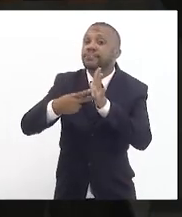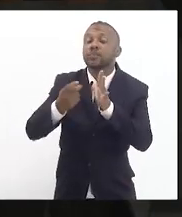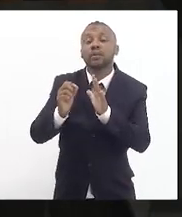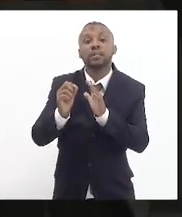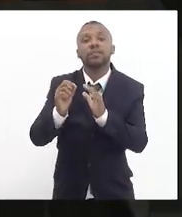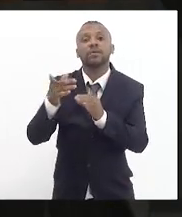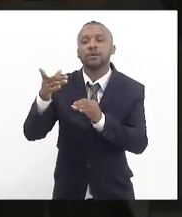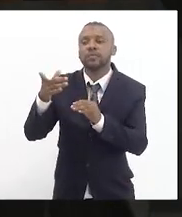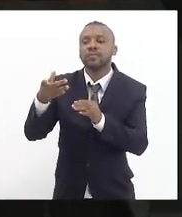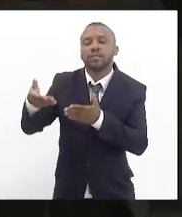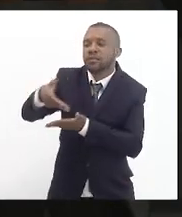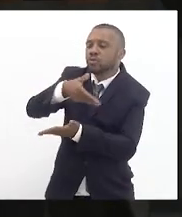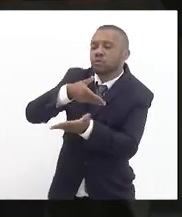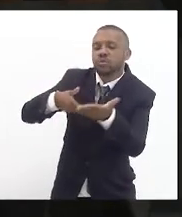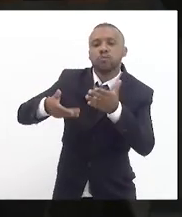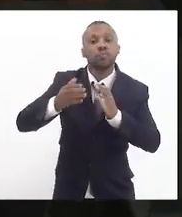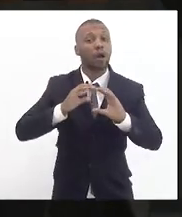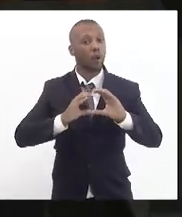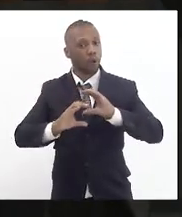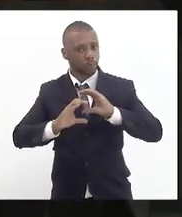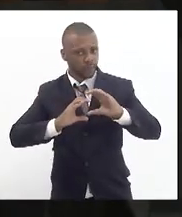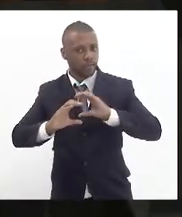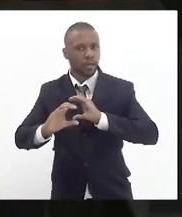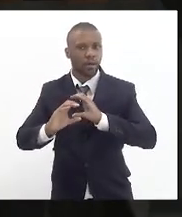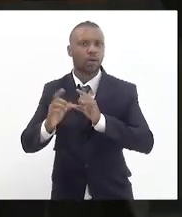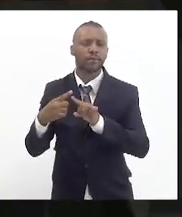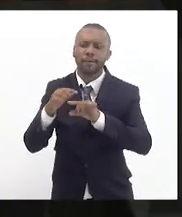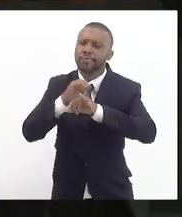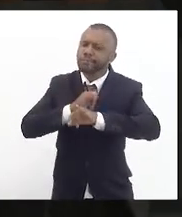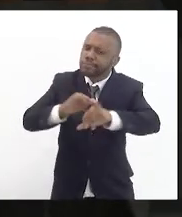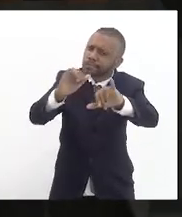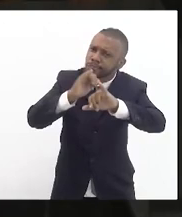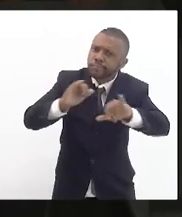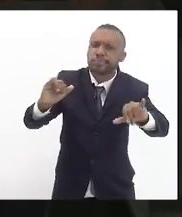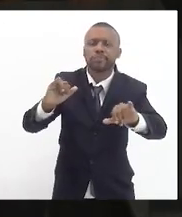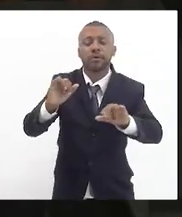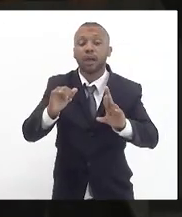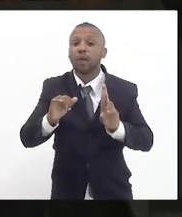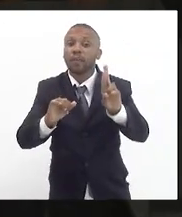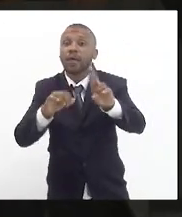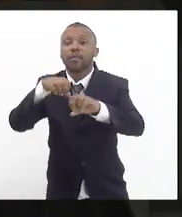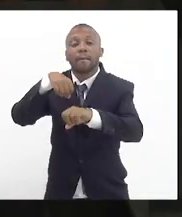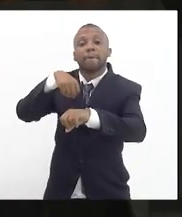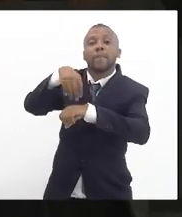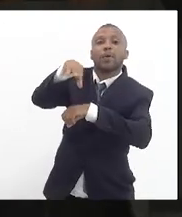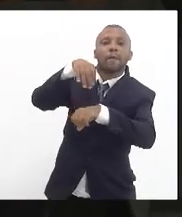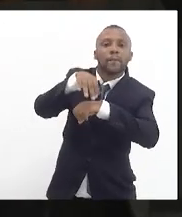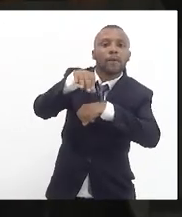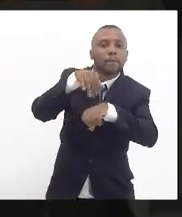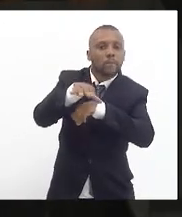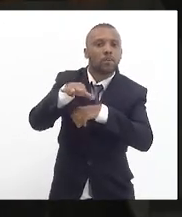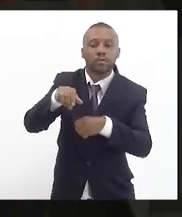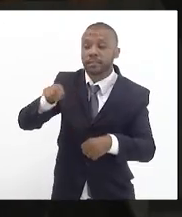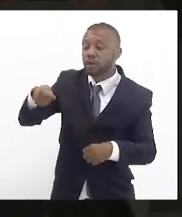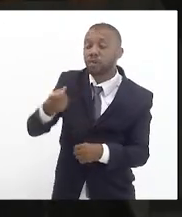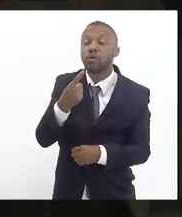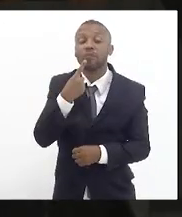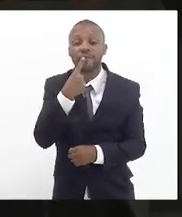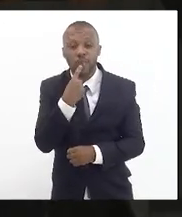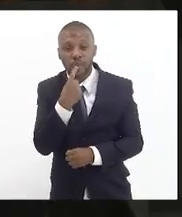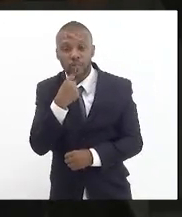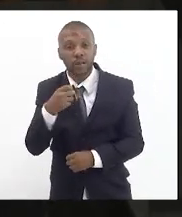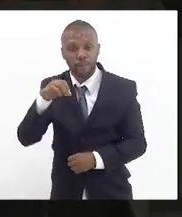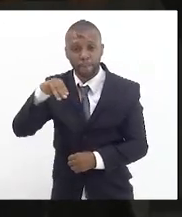comunicação senhora Presidente porque vai levando as mensagens quem comunica é Mercúrio Mercúrio